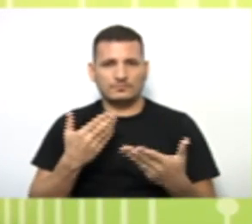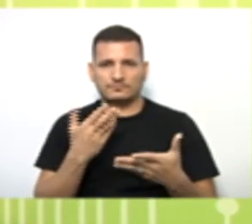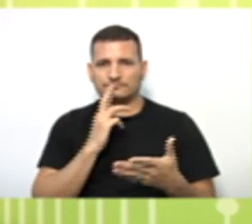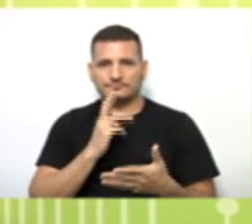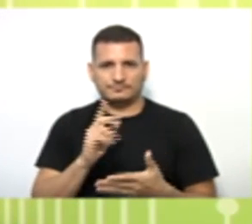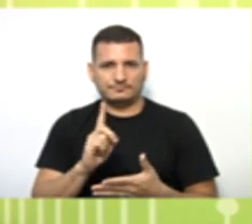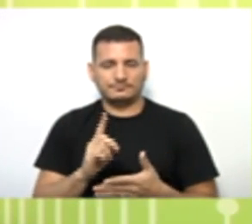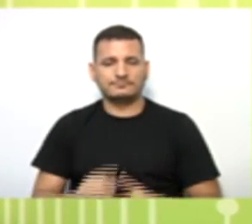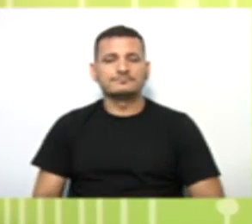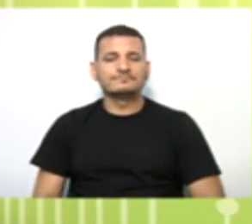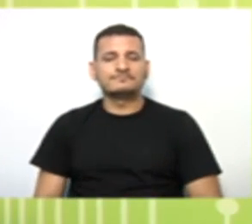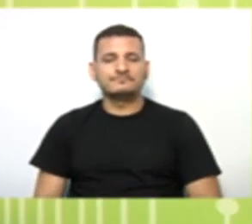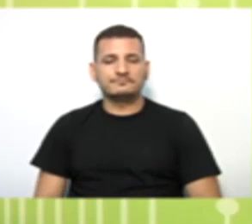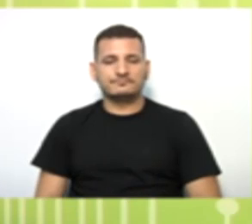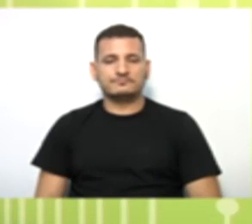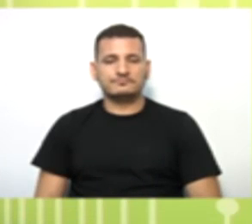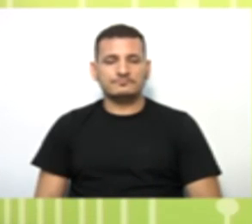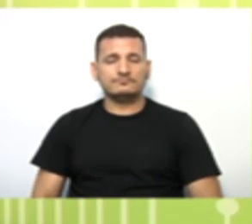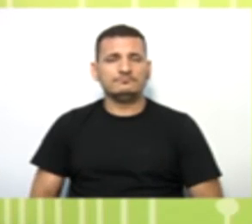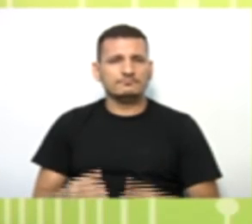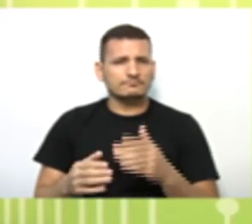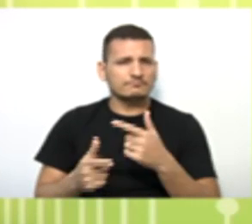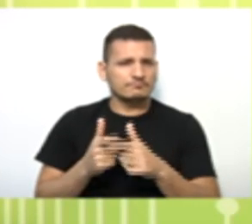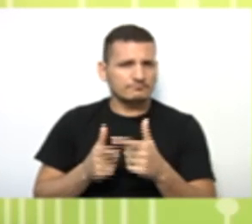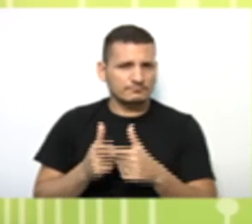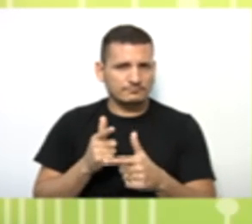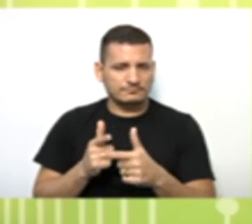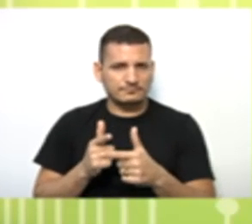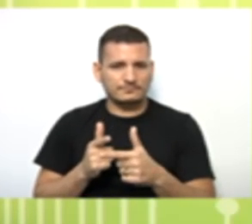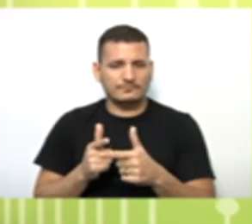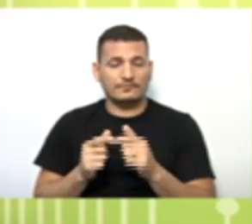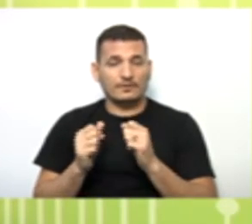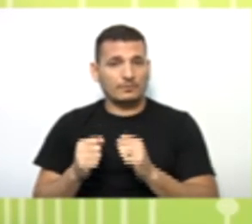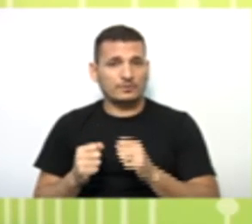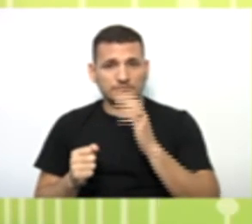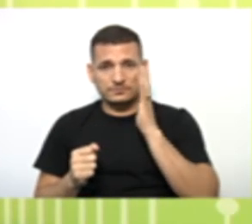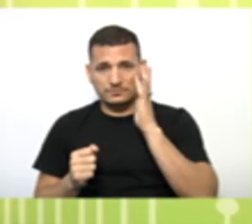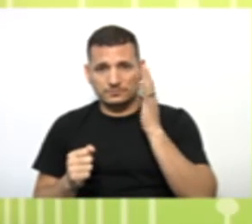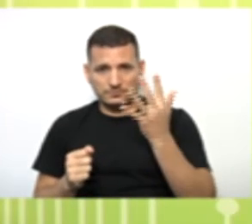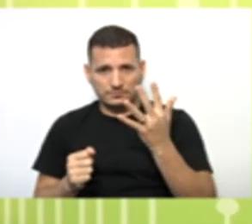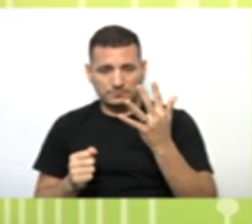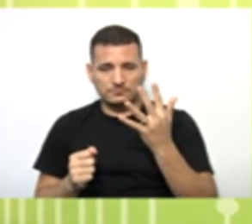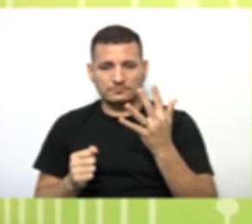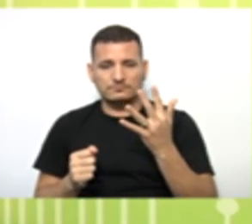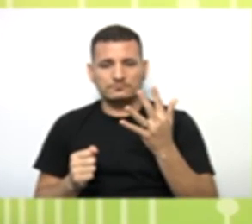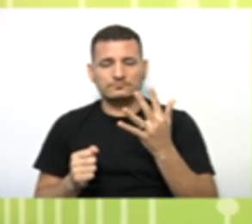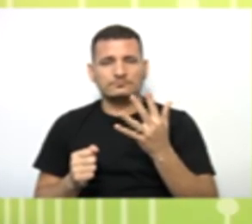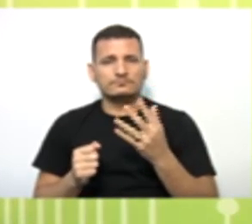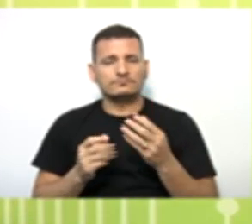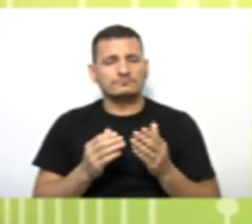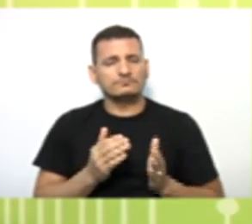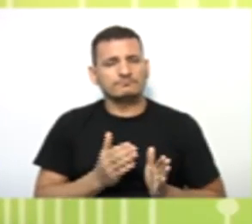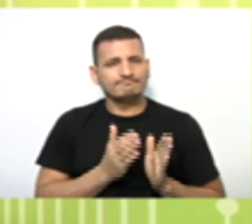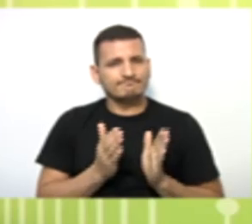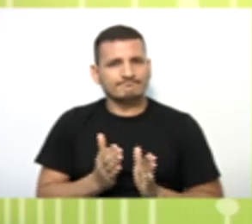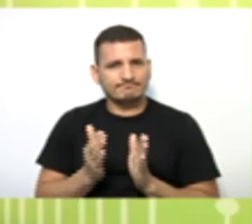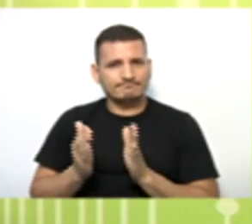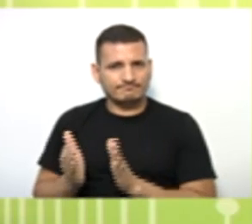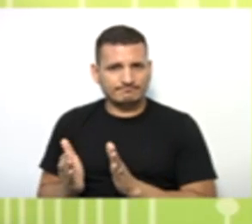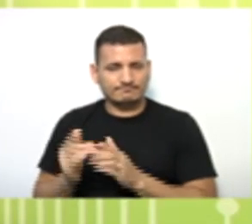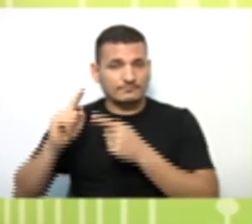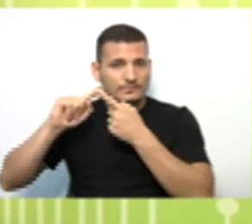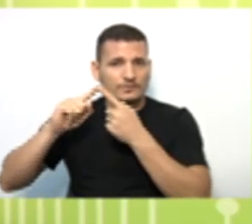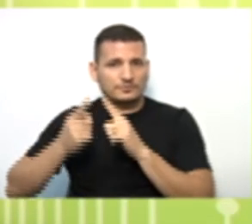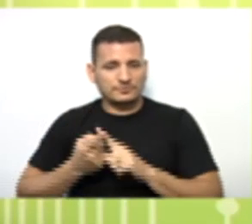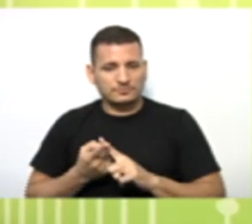vamos lá. Quando eu falo de problema, tá, que pode ser resolvido de forma sequencial e